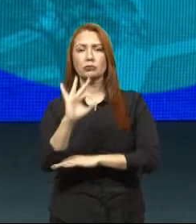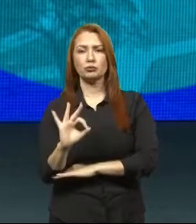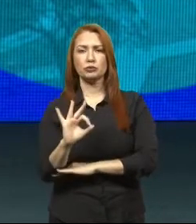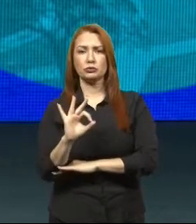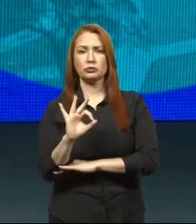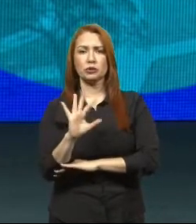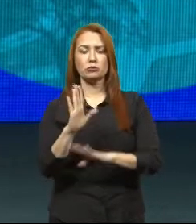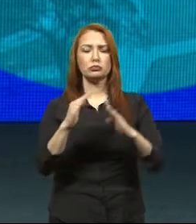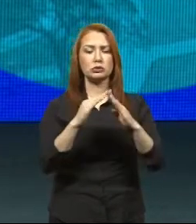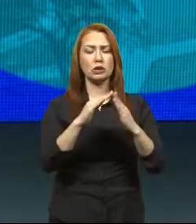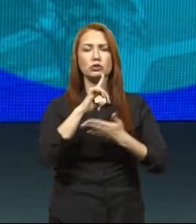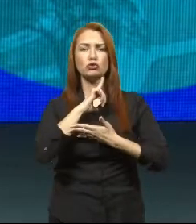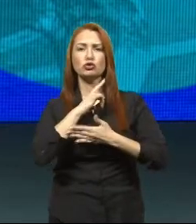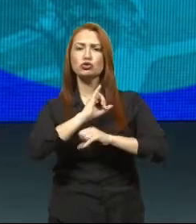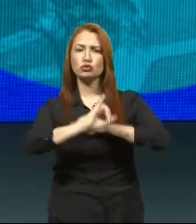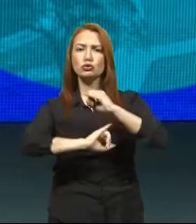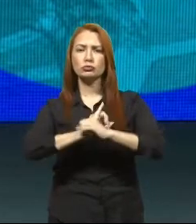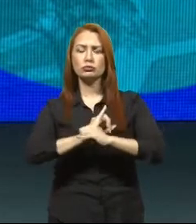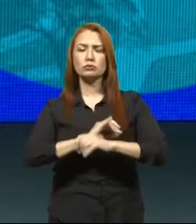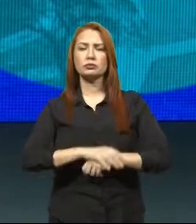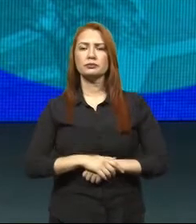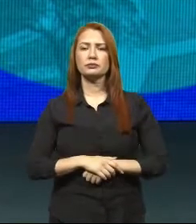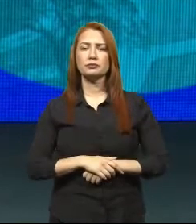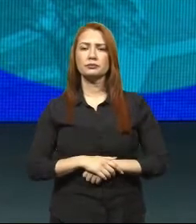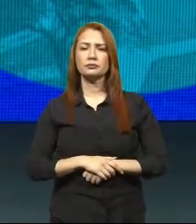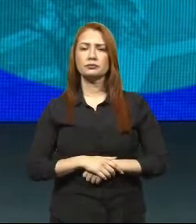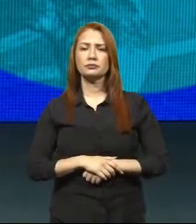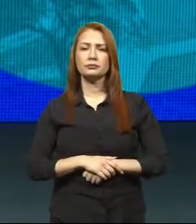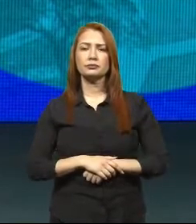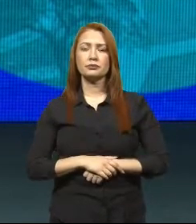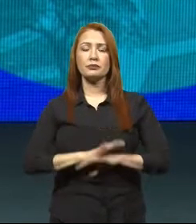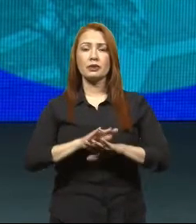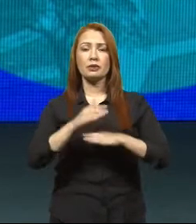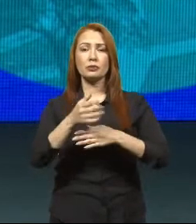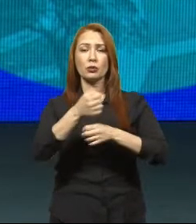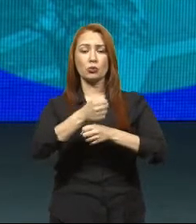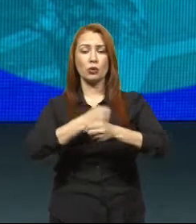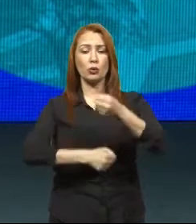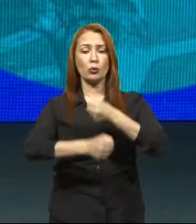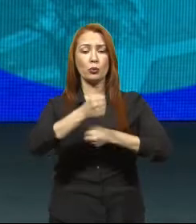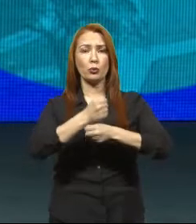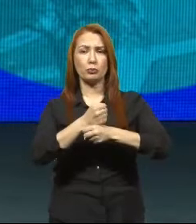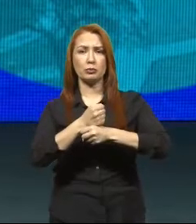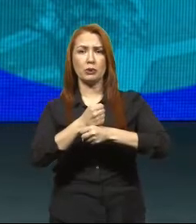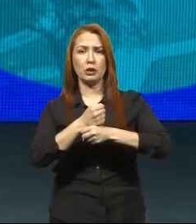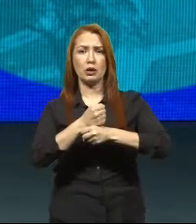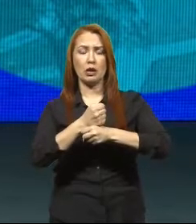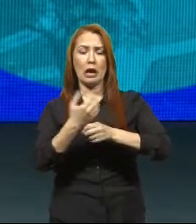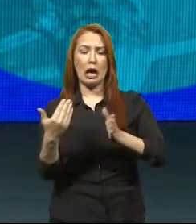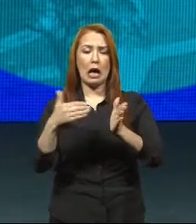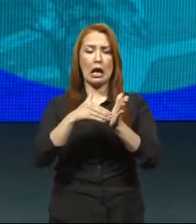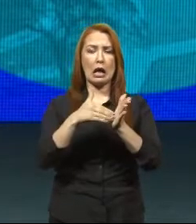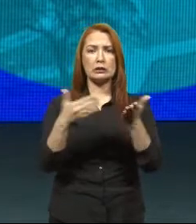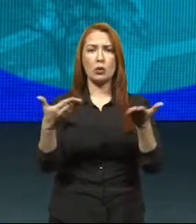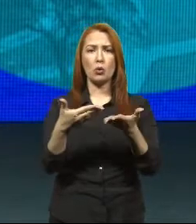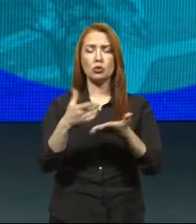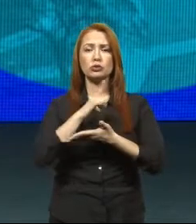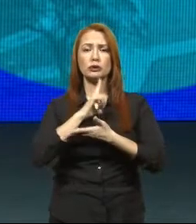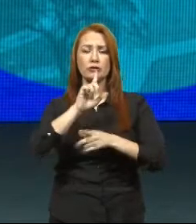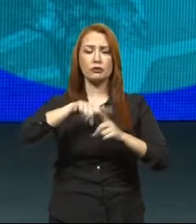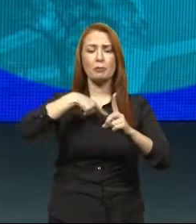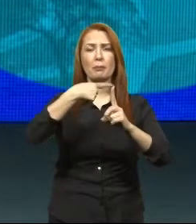domicílios. Houve um acréscimo do ano passado para esse de 12%, ou